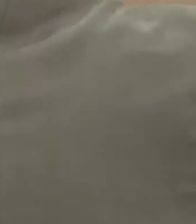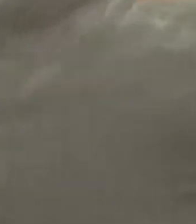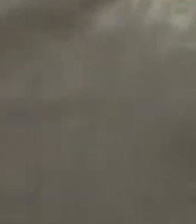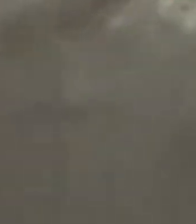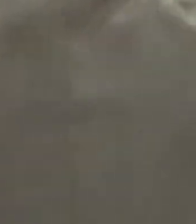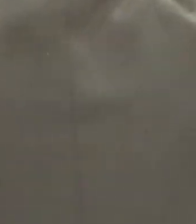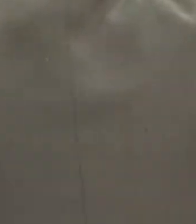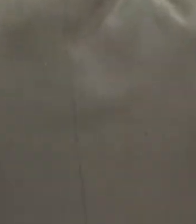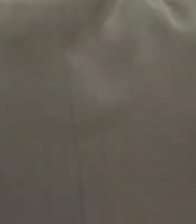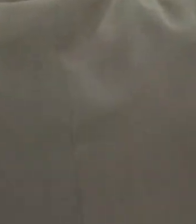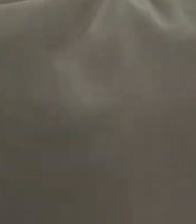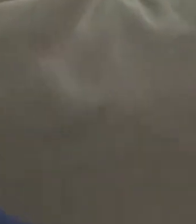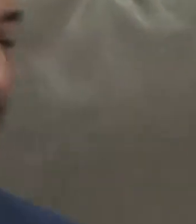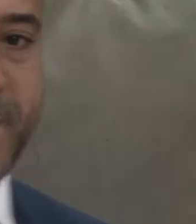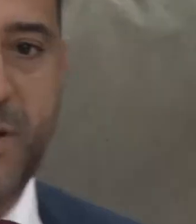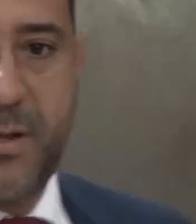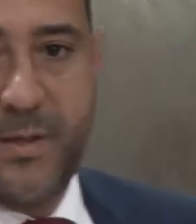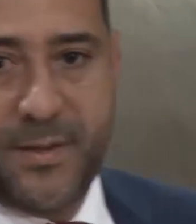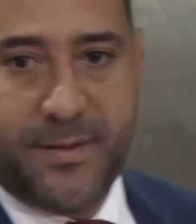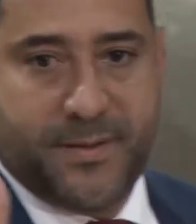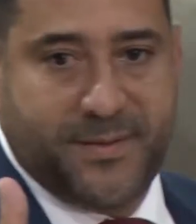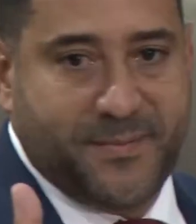do quórum.